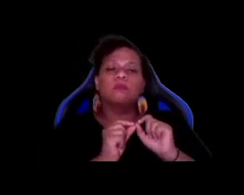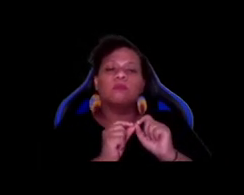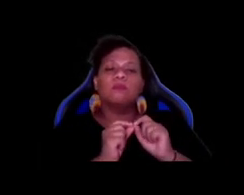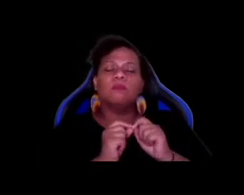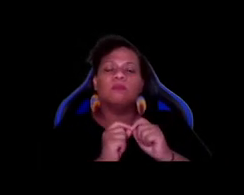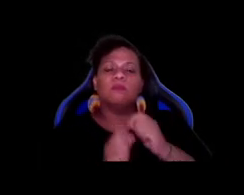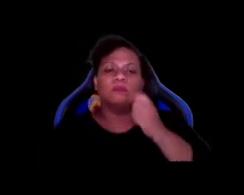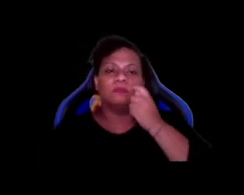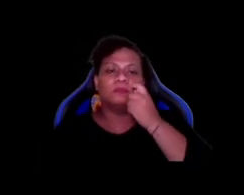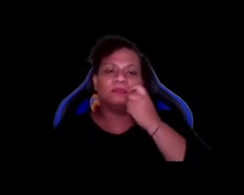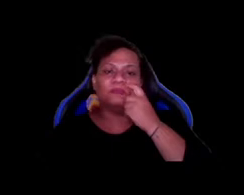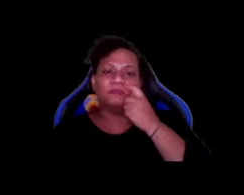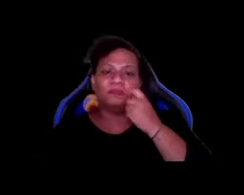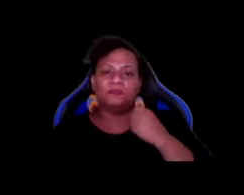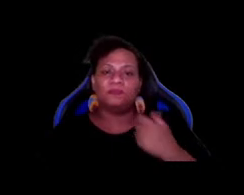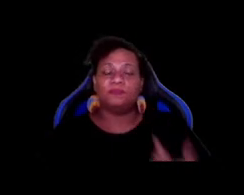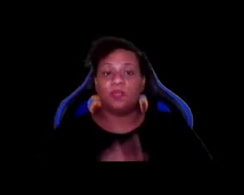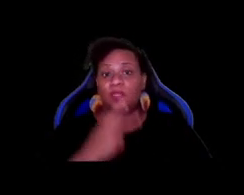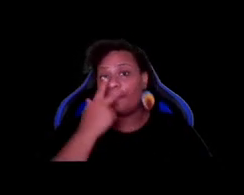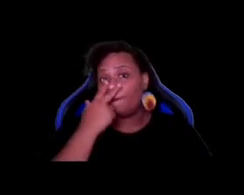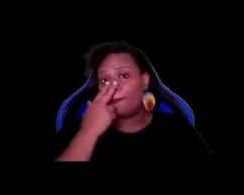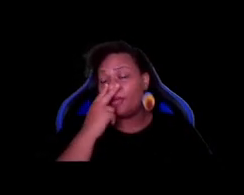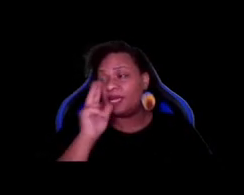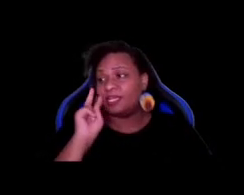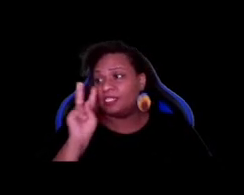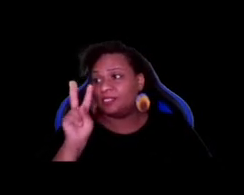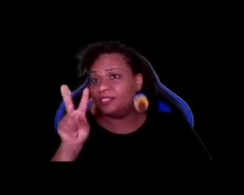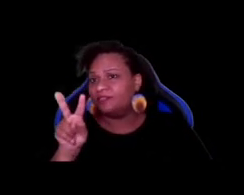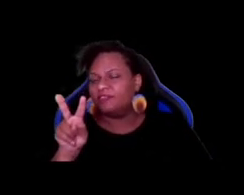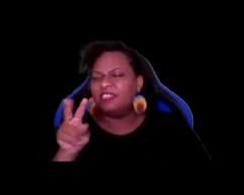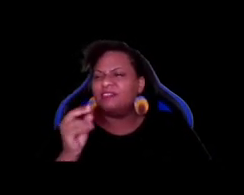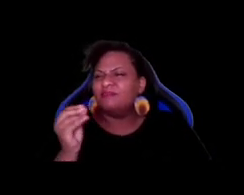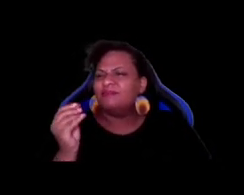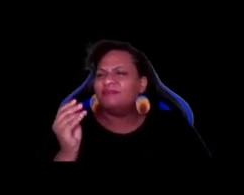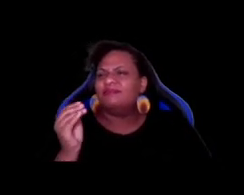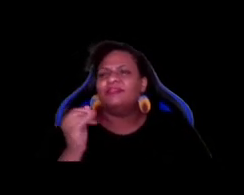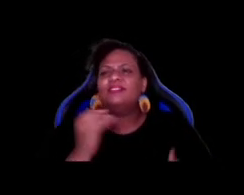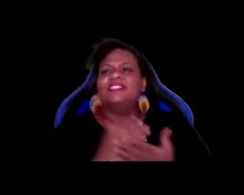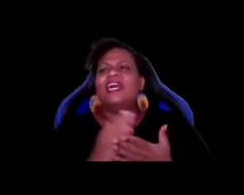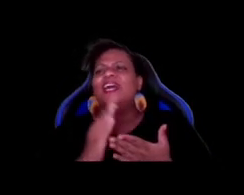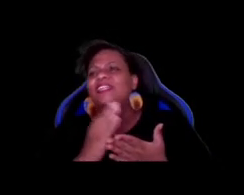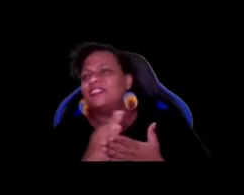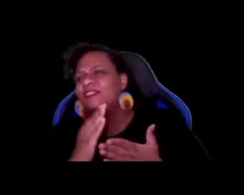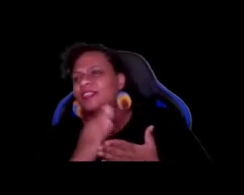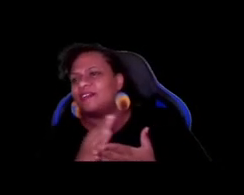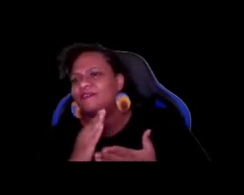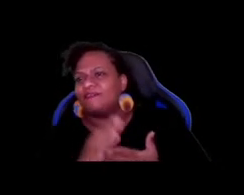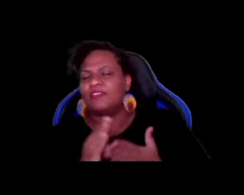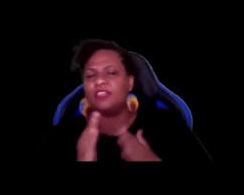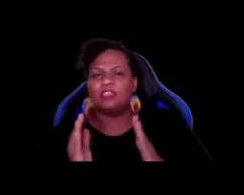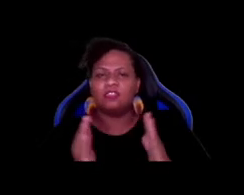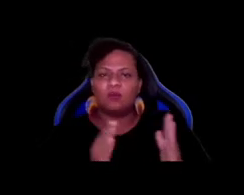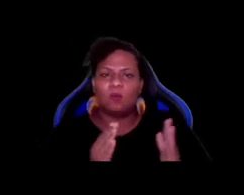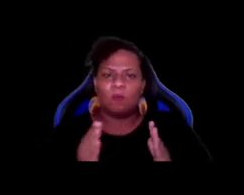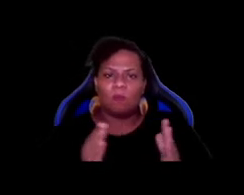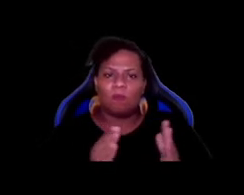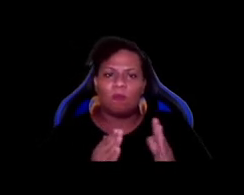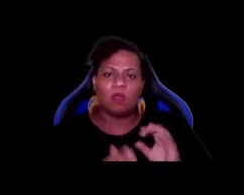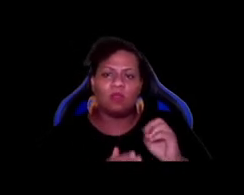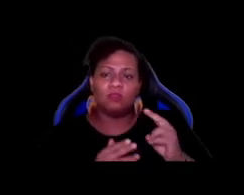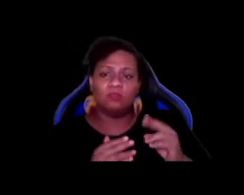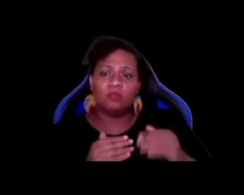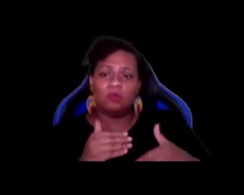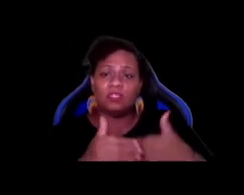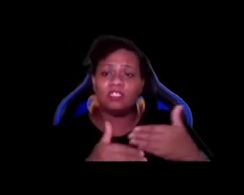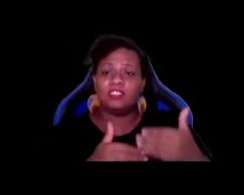desculpa, aparentemente ele não tem nada a ver com o outro, seja pelo compasso, seja pelo andamento,